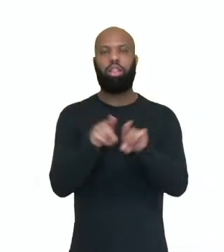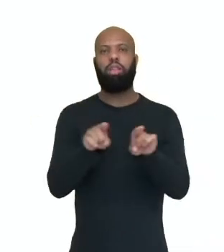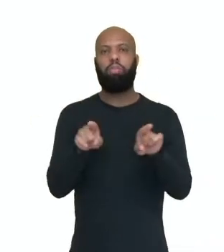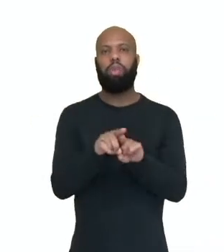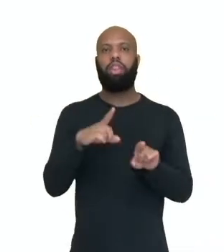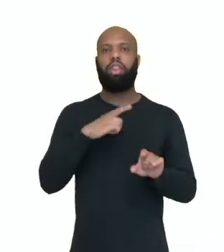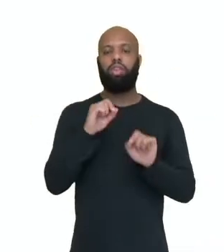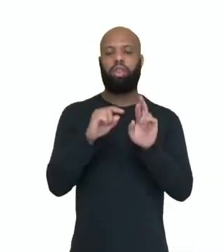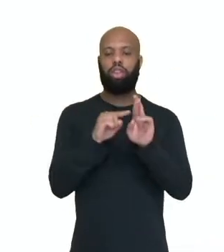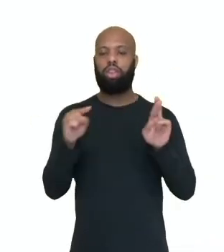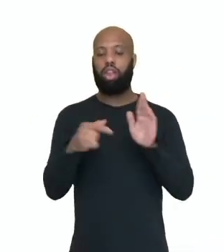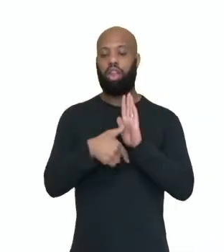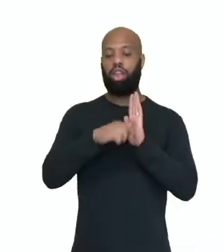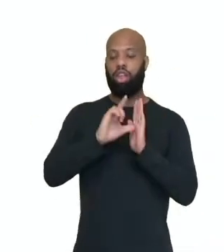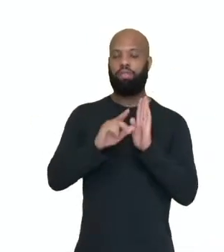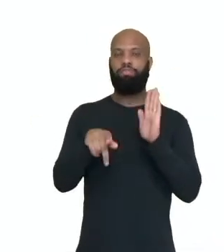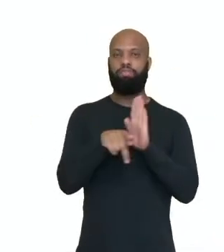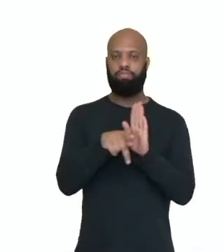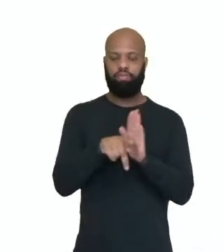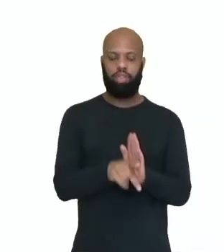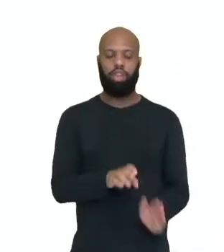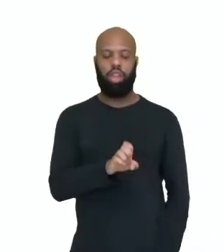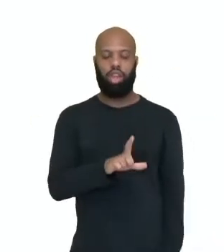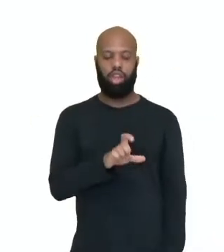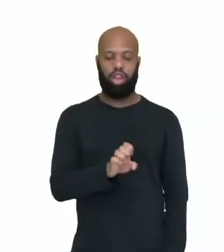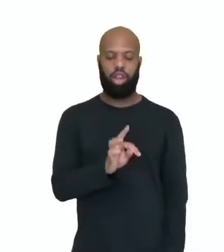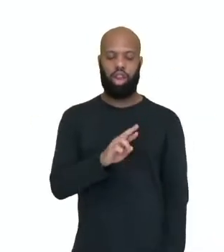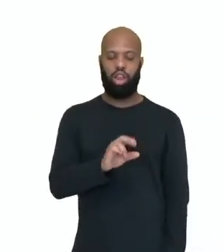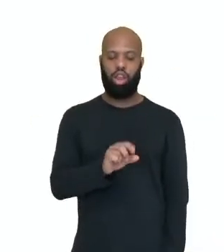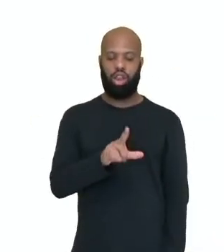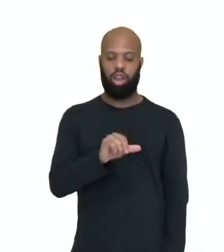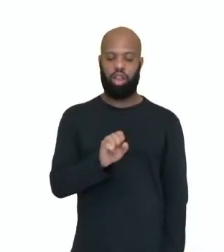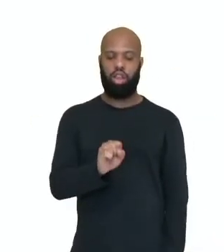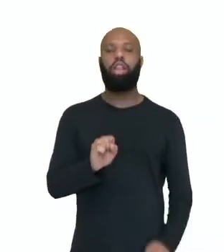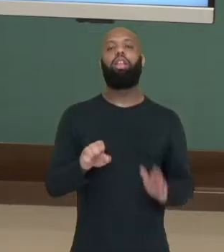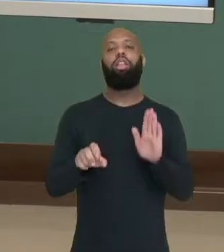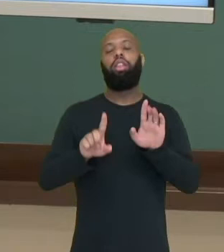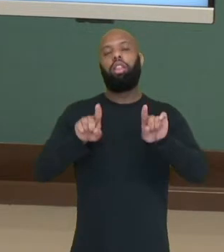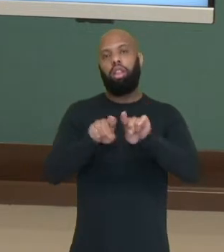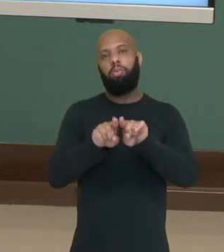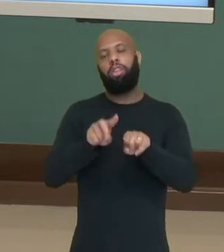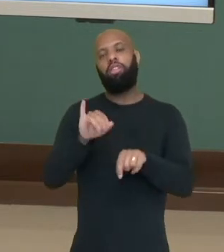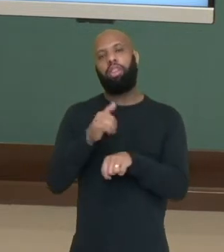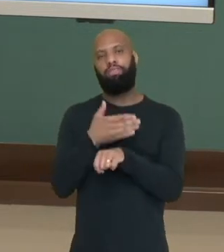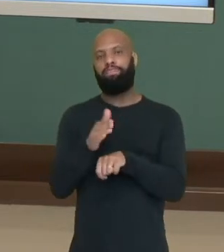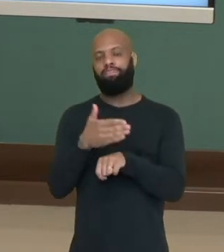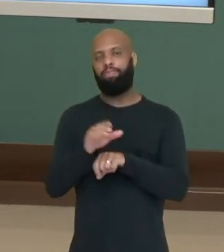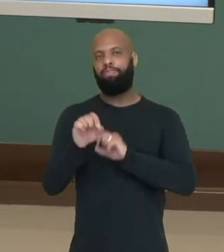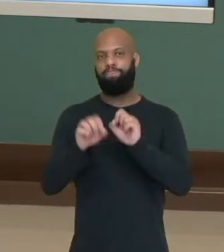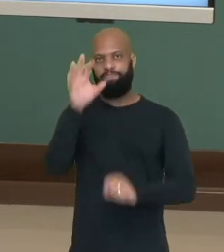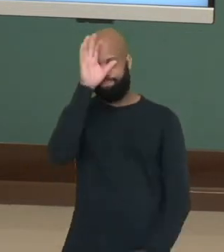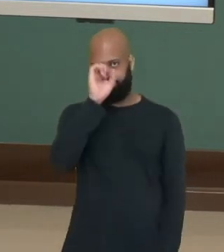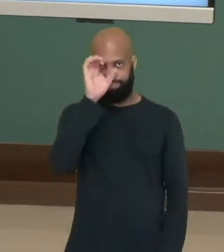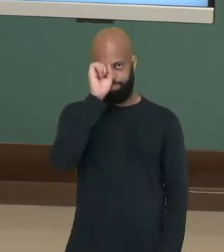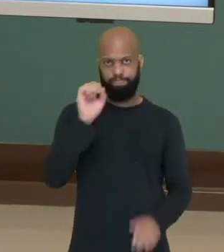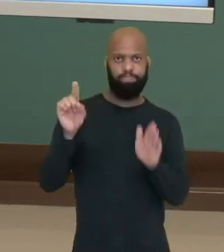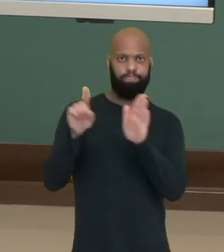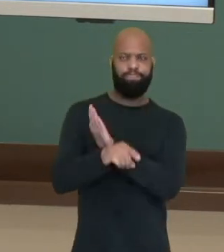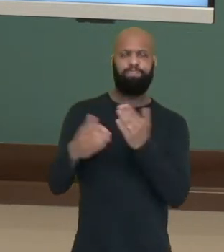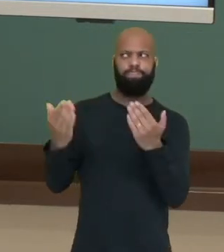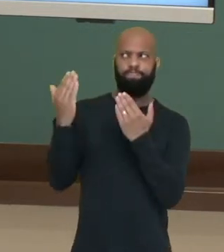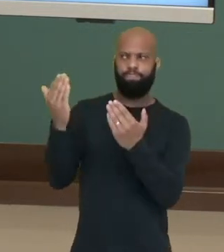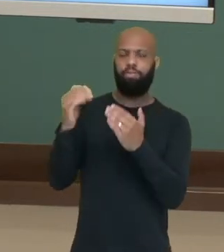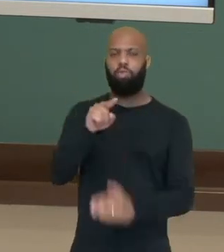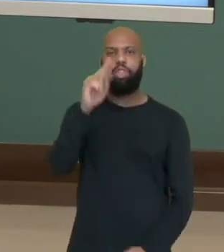semi-reações presentes na eletrólise em solução aquosa e praticar o conhecimento com atividades. E as perguntas? Você